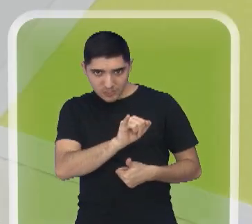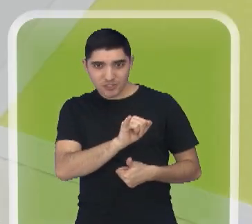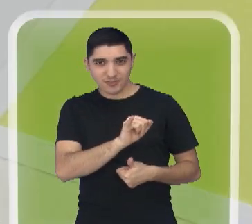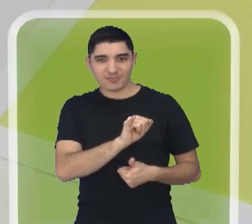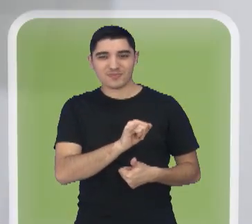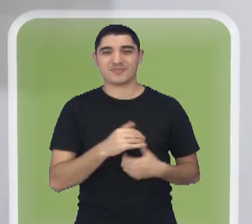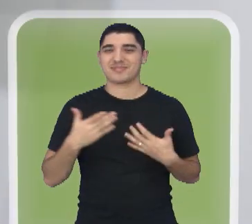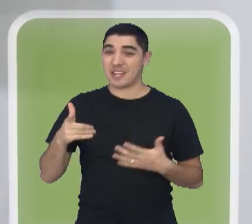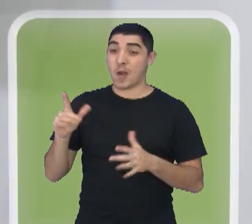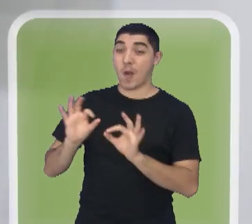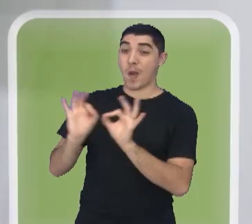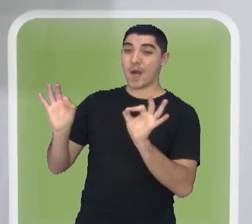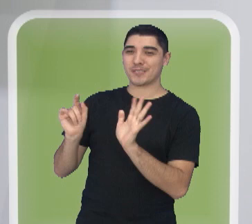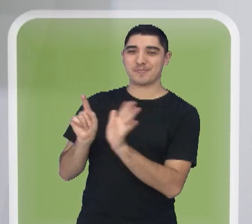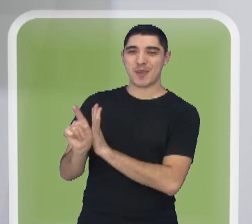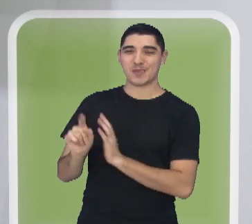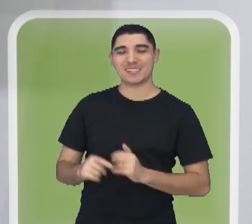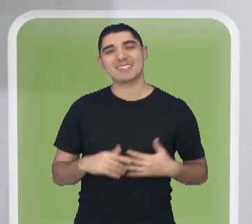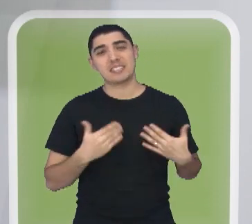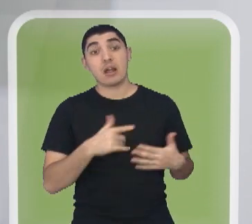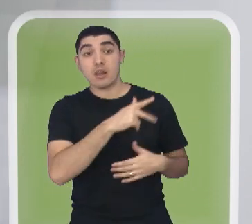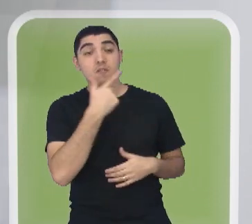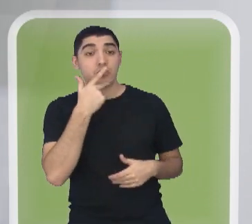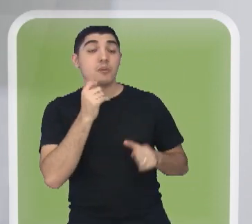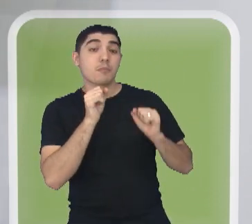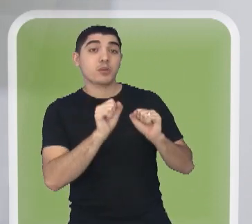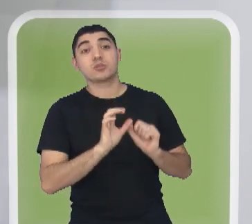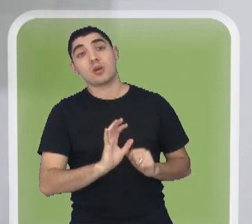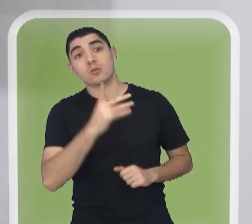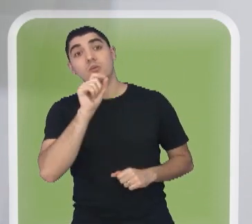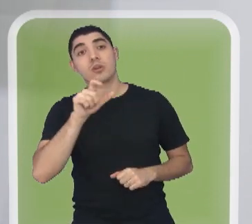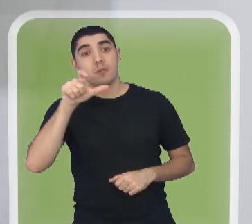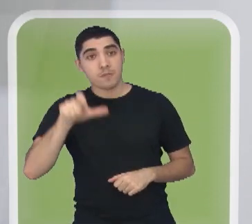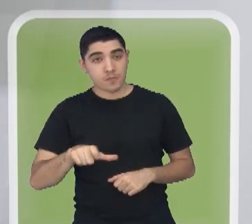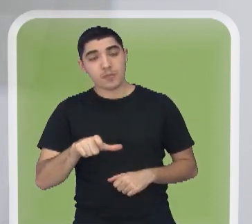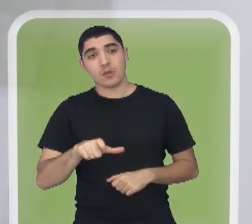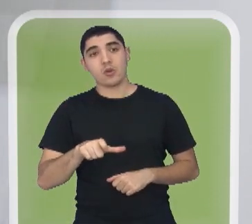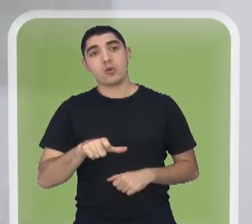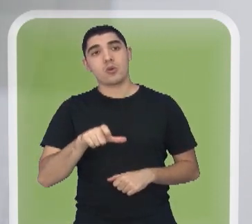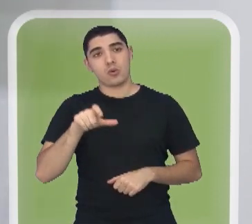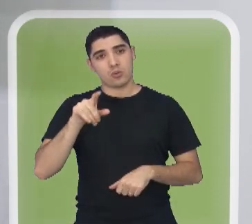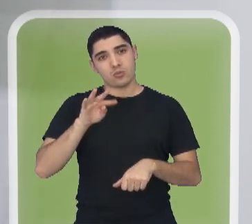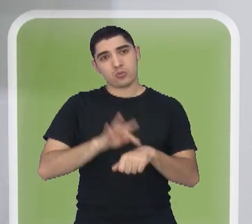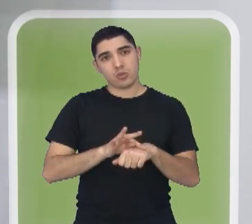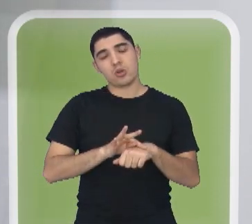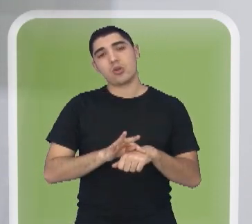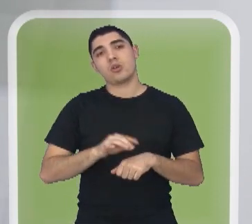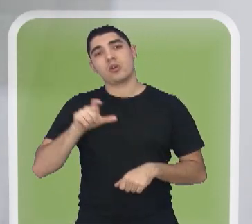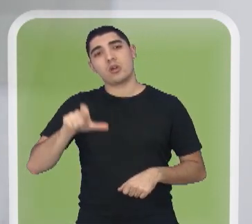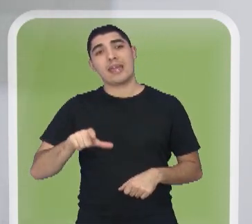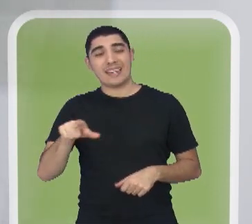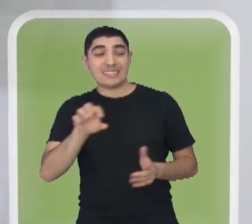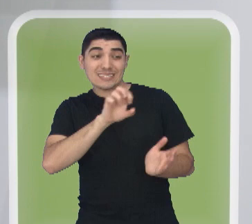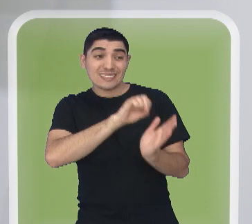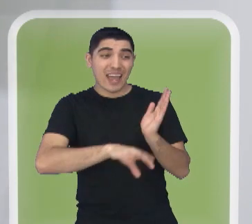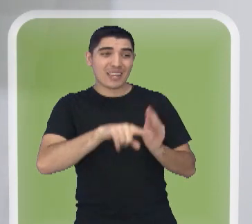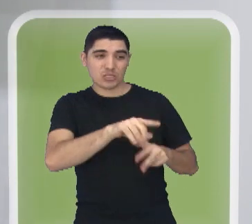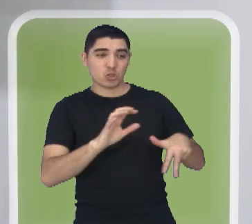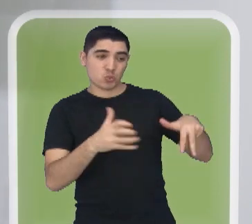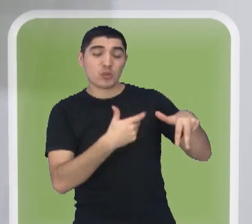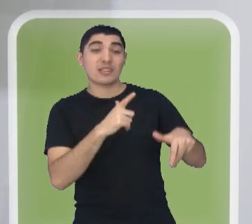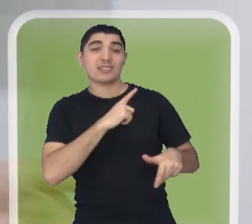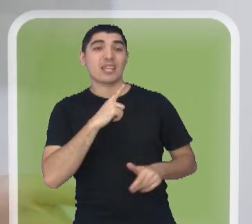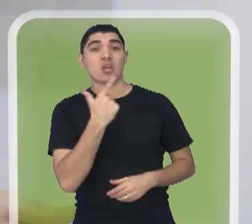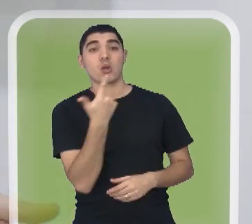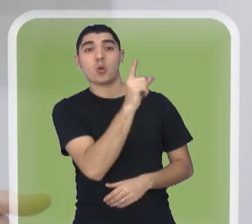repórter. Ele falou que pode ser que o professor saia do Joseense, que ele tem algumas propostas, eu não sei como que está essa